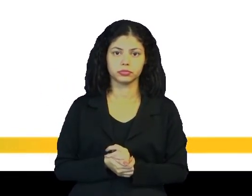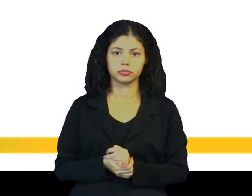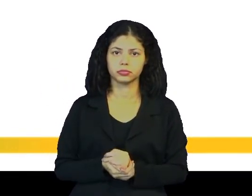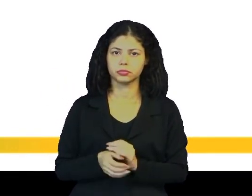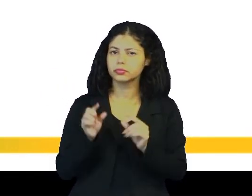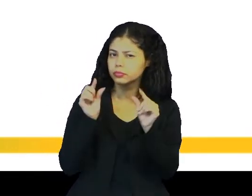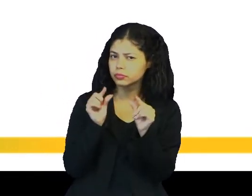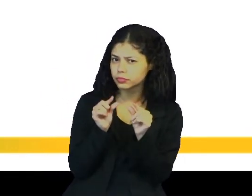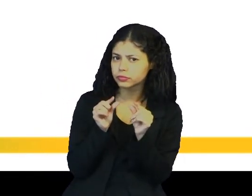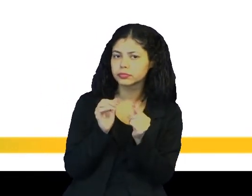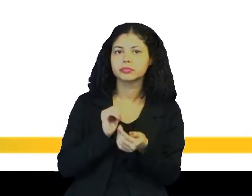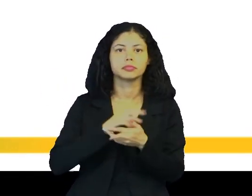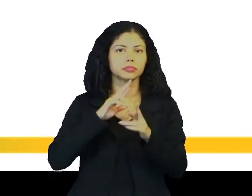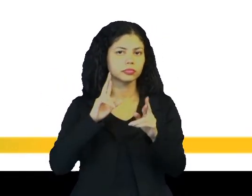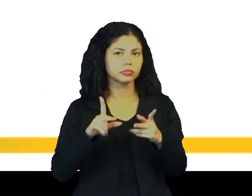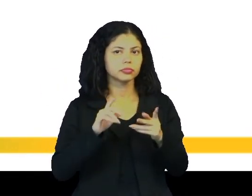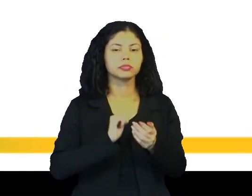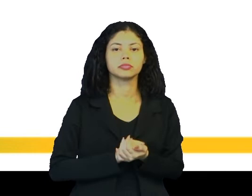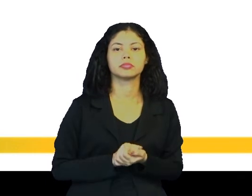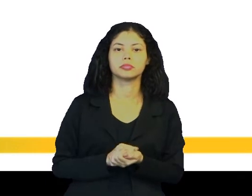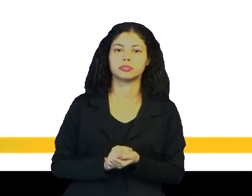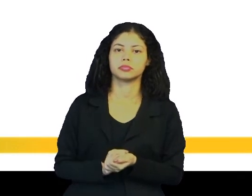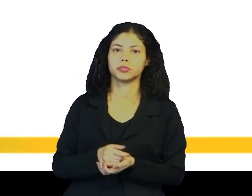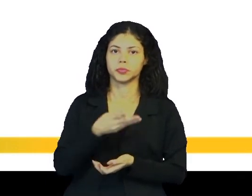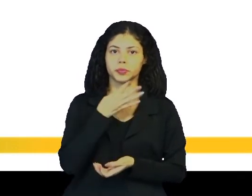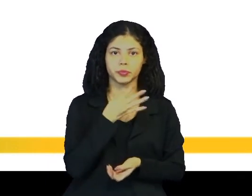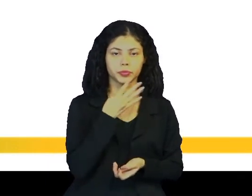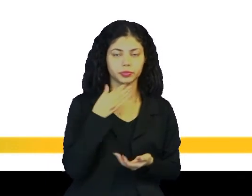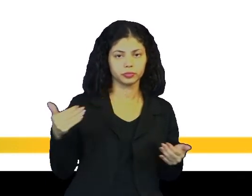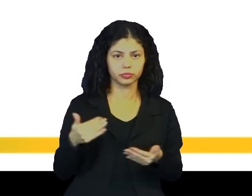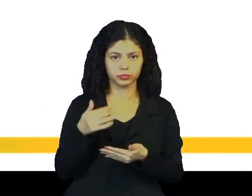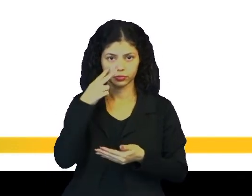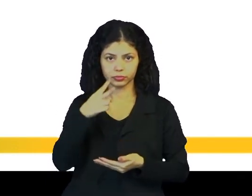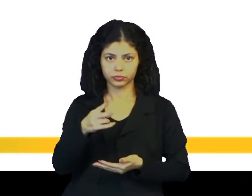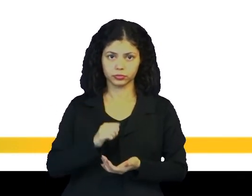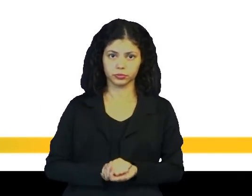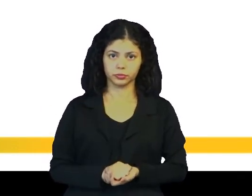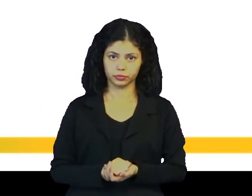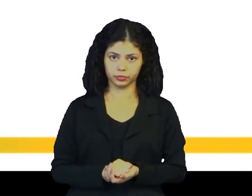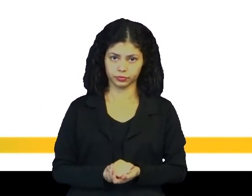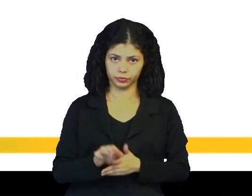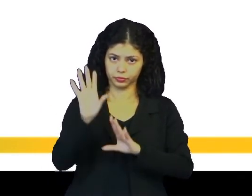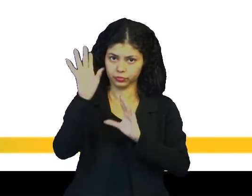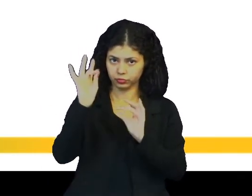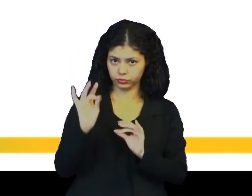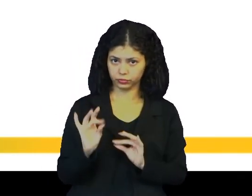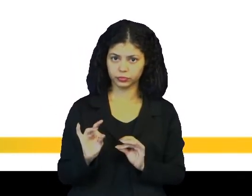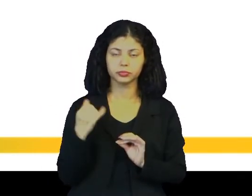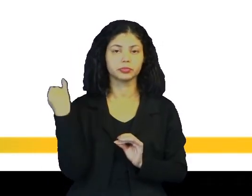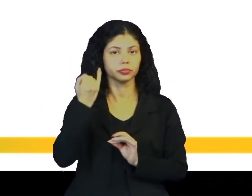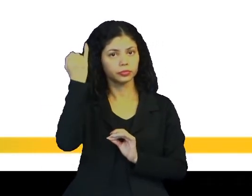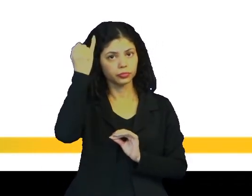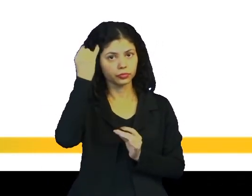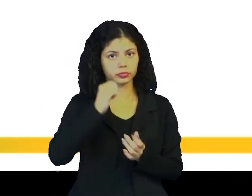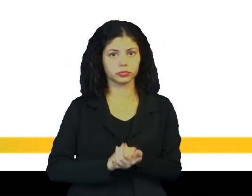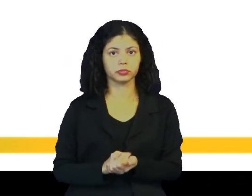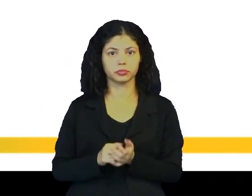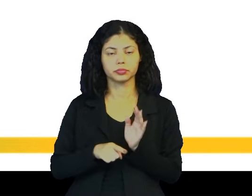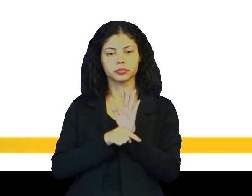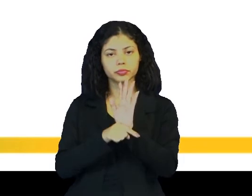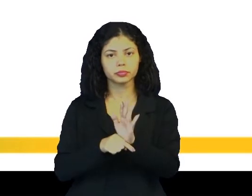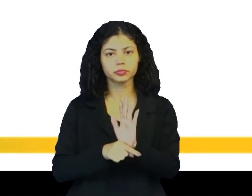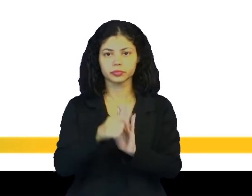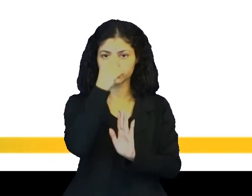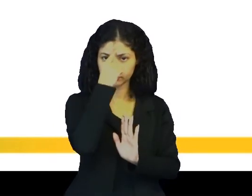são peculiares, né? São diferentes das que a gente vai ver. Olha só. Um destaque especial vai principalmente para a retratação